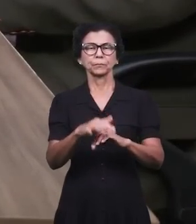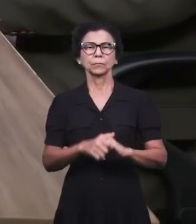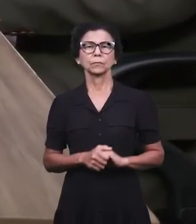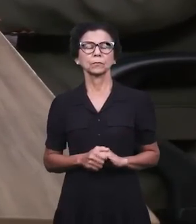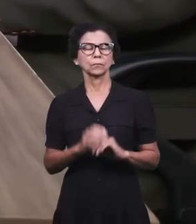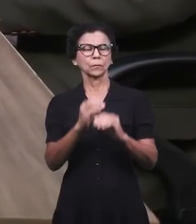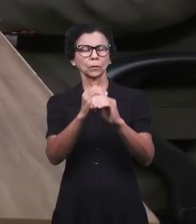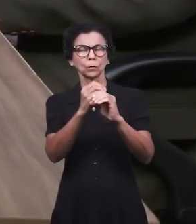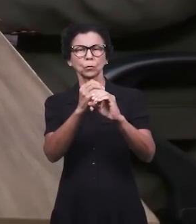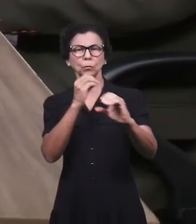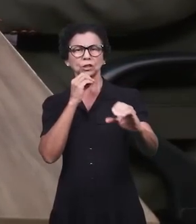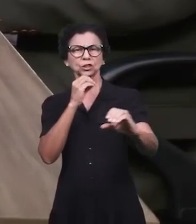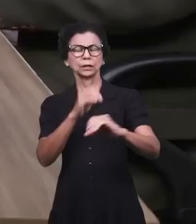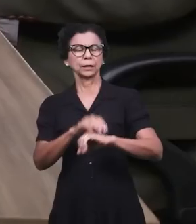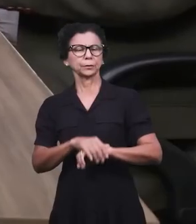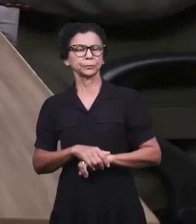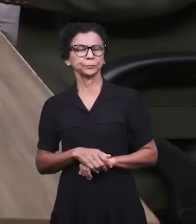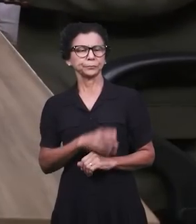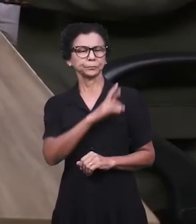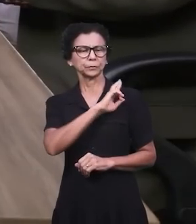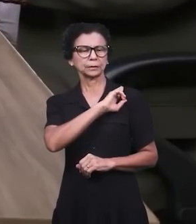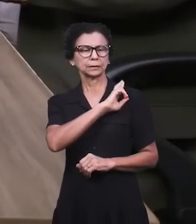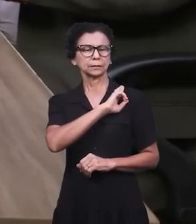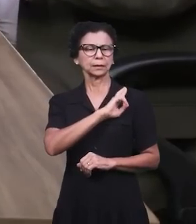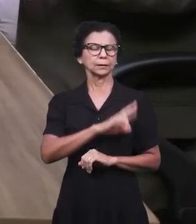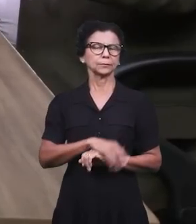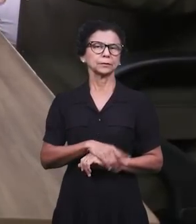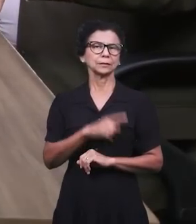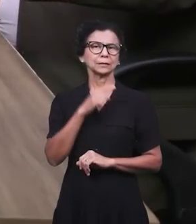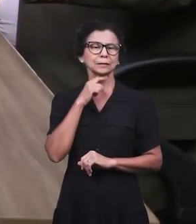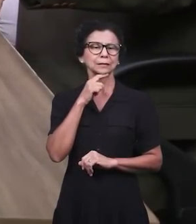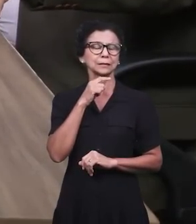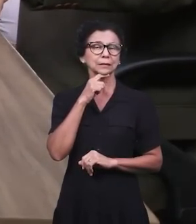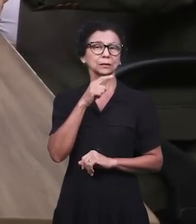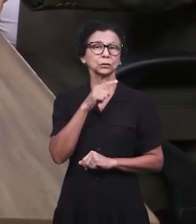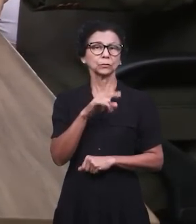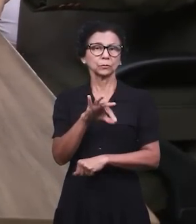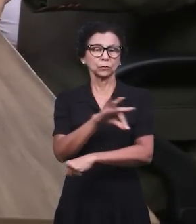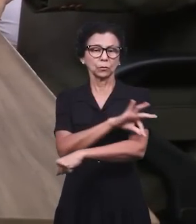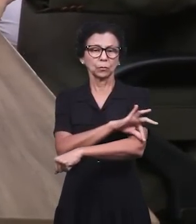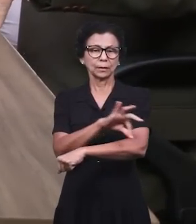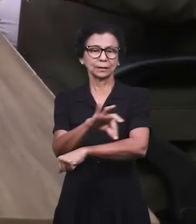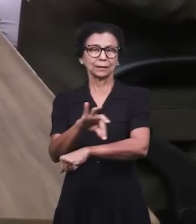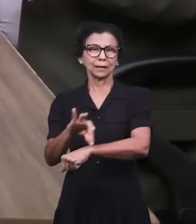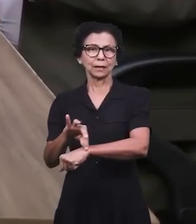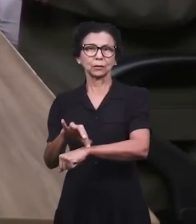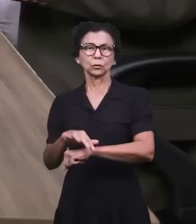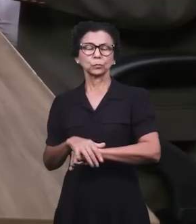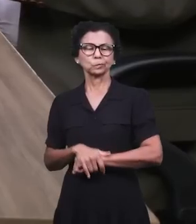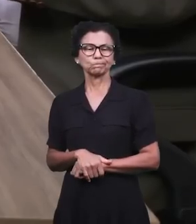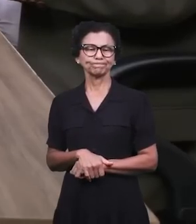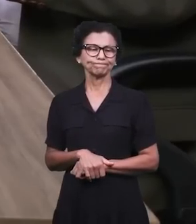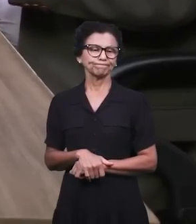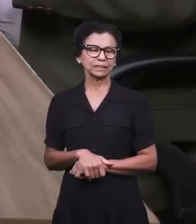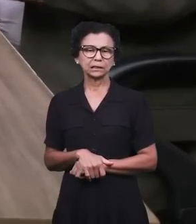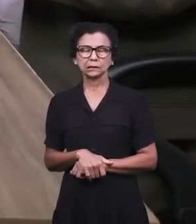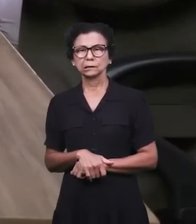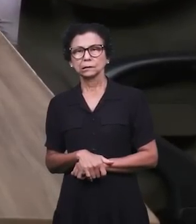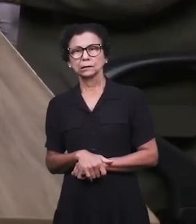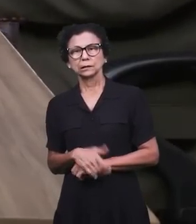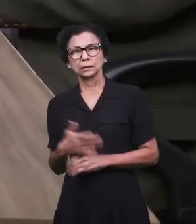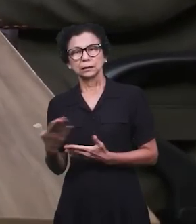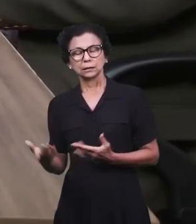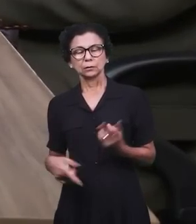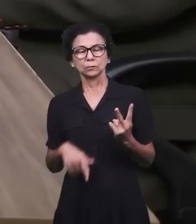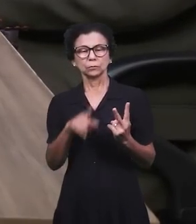engenheiro construtor, e ele tem dúvidas daquilo que o arquiteto projetou. Aí precisa haver uma interação entre o engenheiro